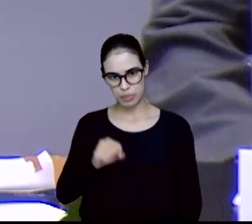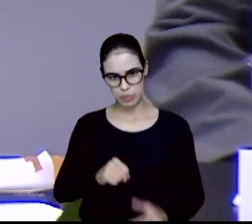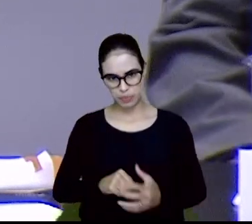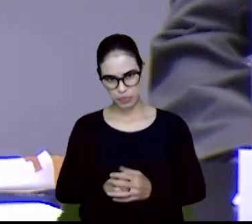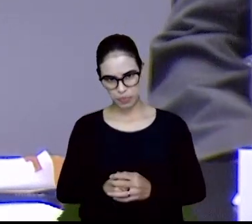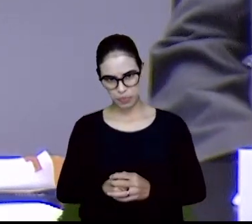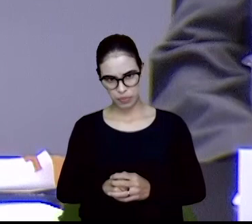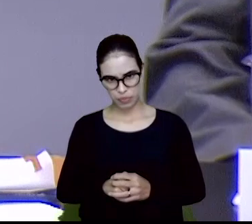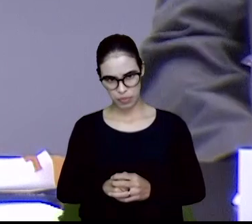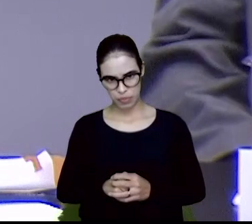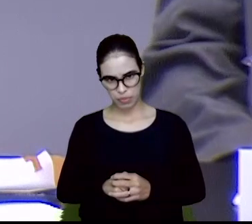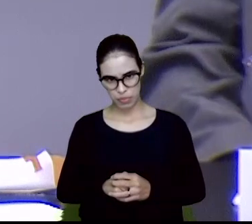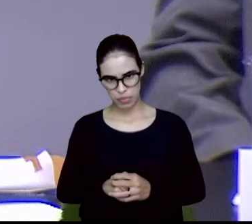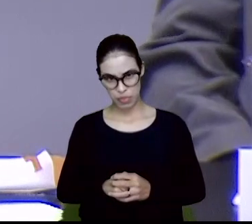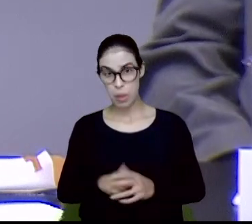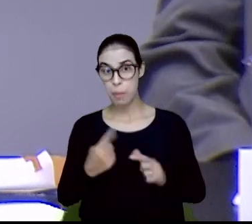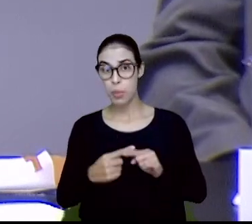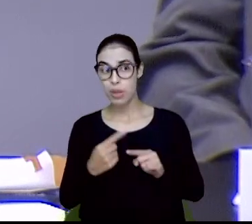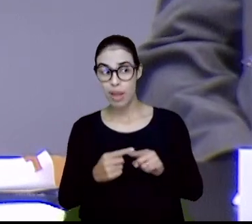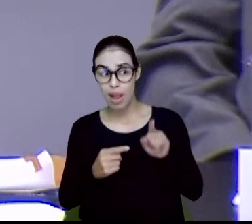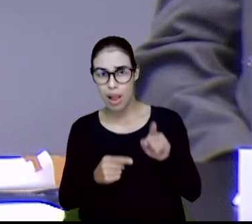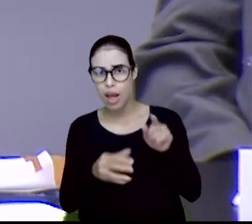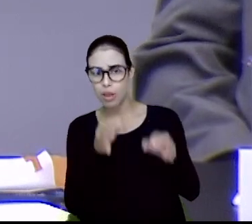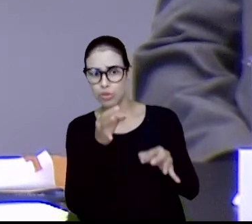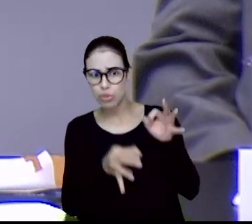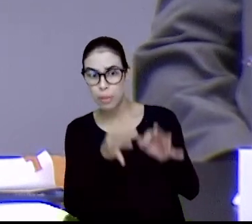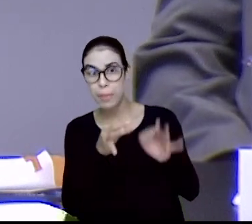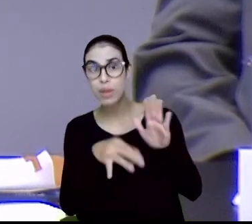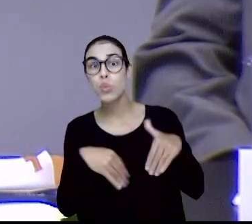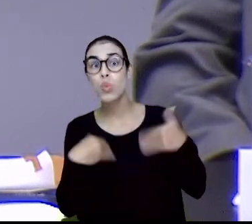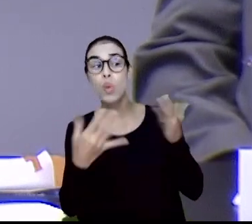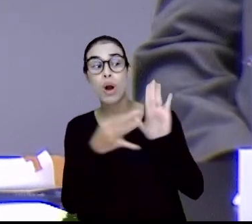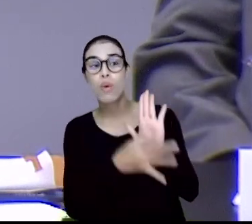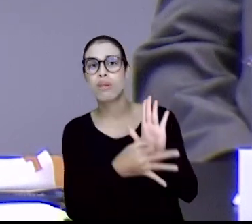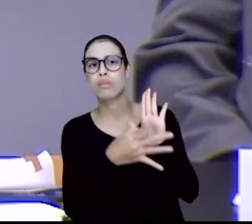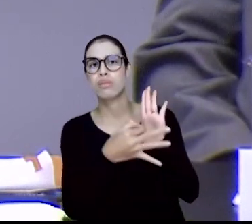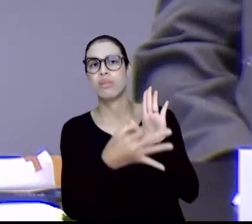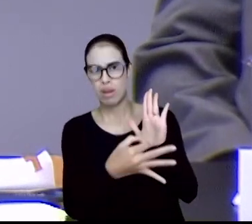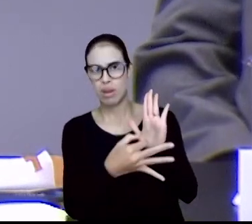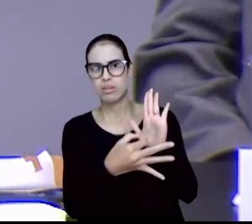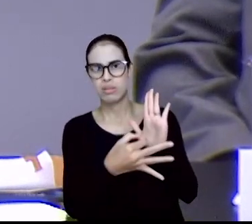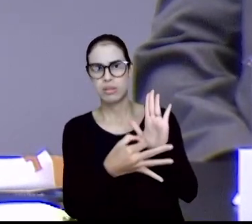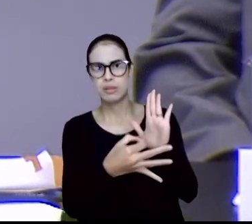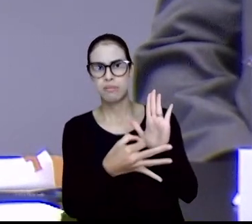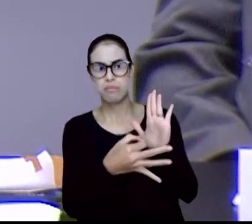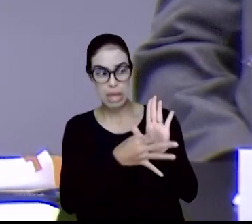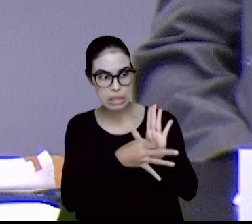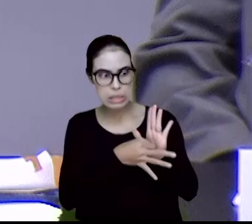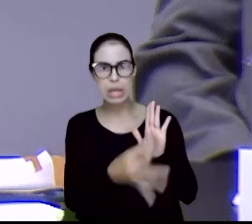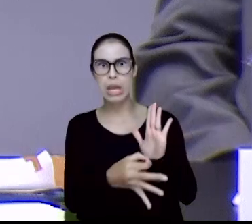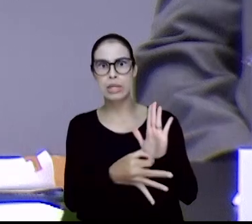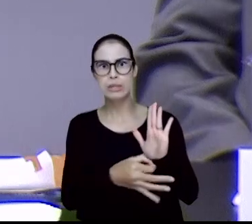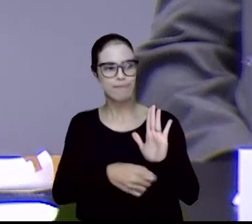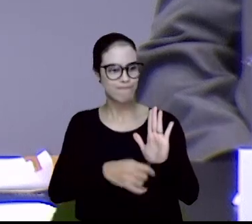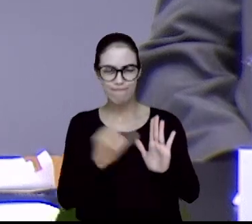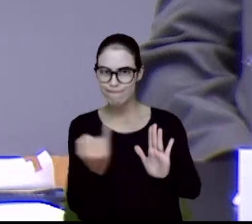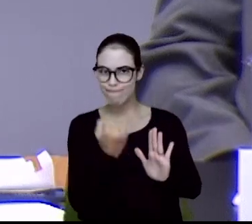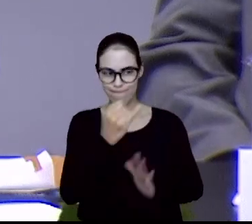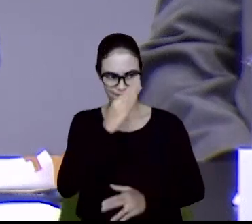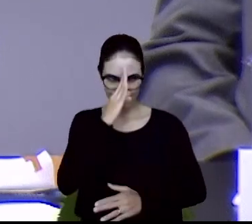qual é a tese que efetivamente é vinculante. Esse é um ponto muito